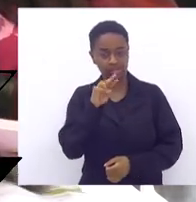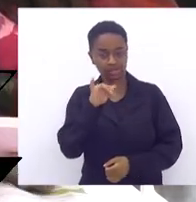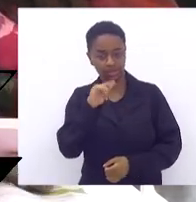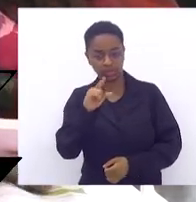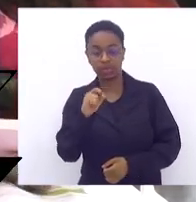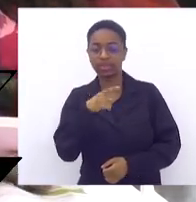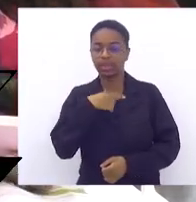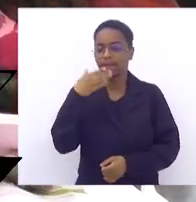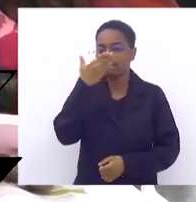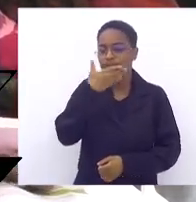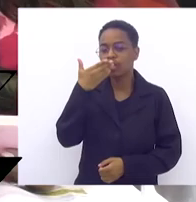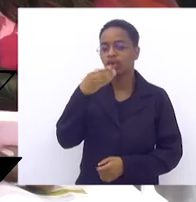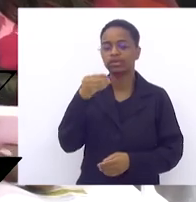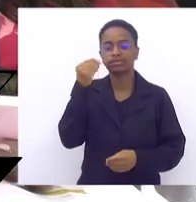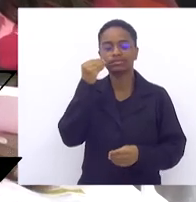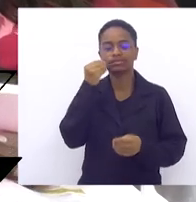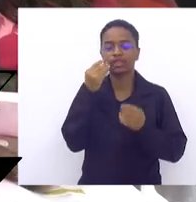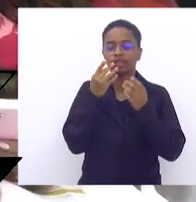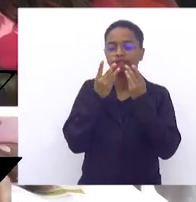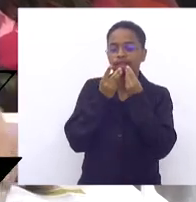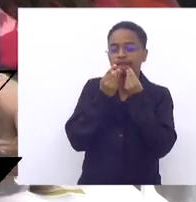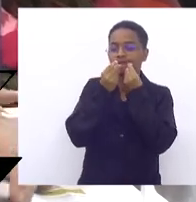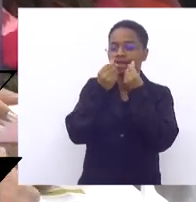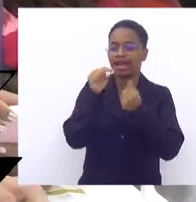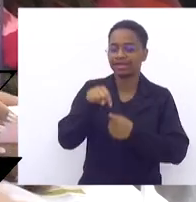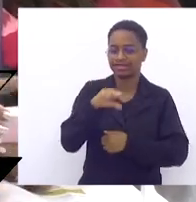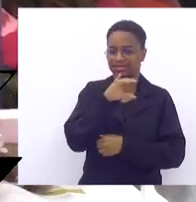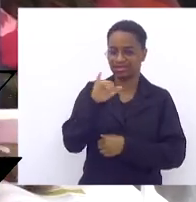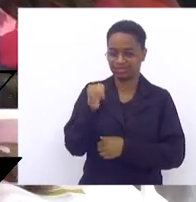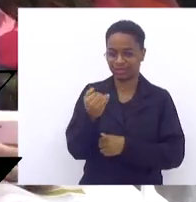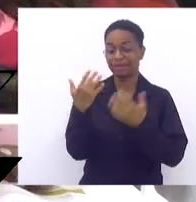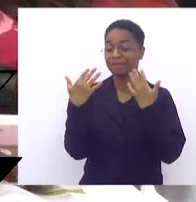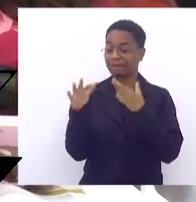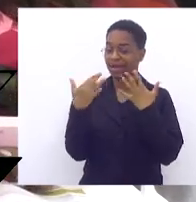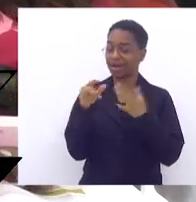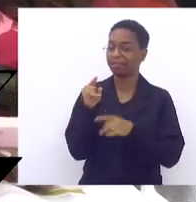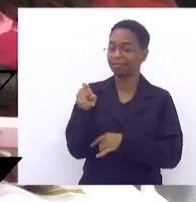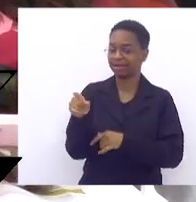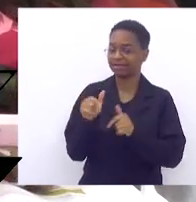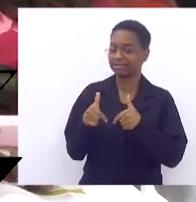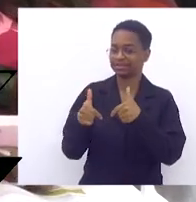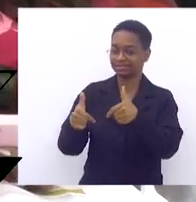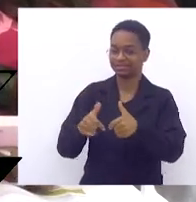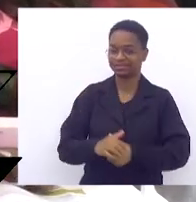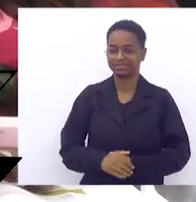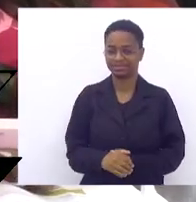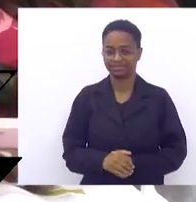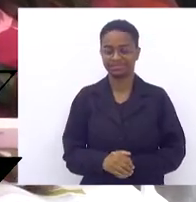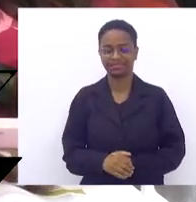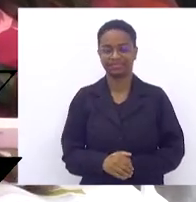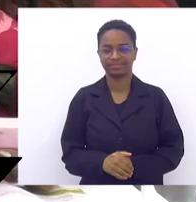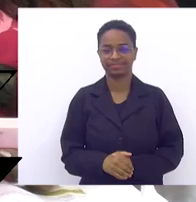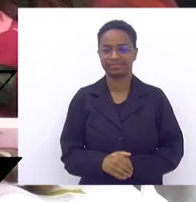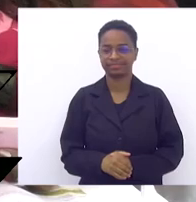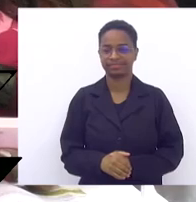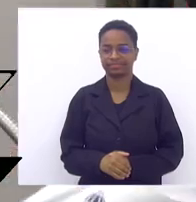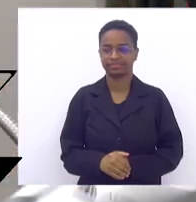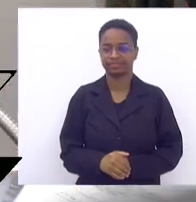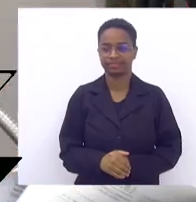para adoçar a CCJ. Parabéns, presidente, pela sua iniciativa.